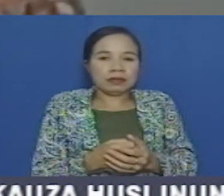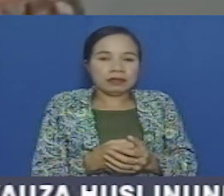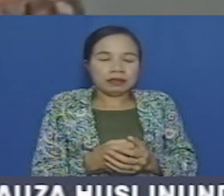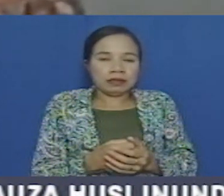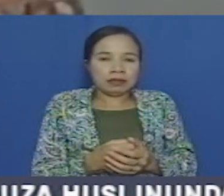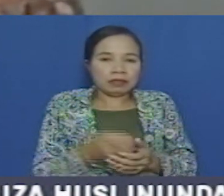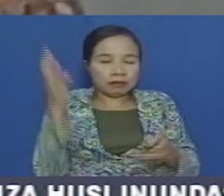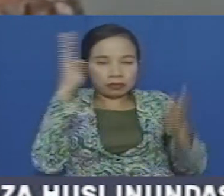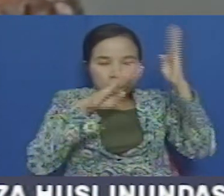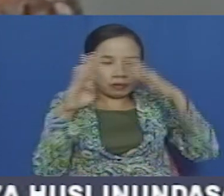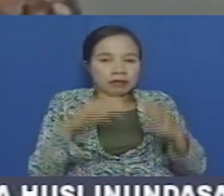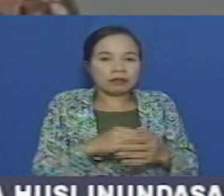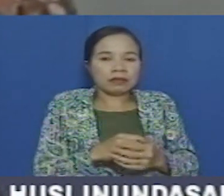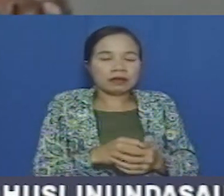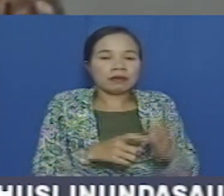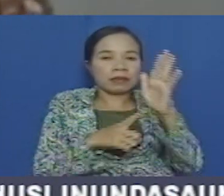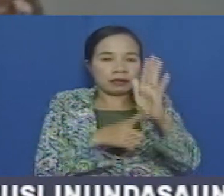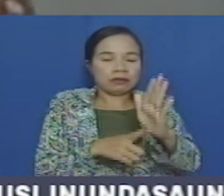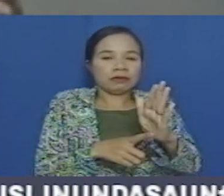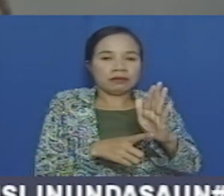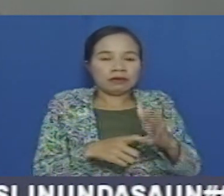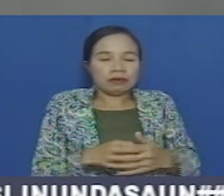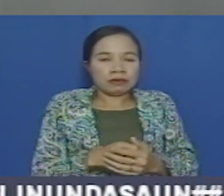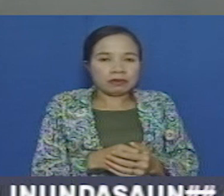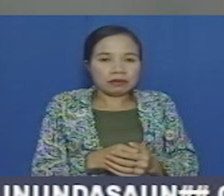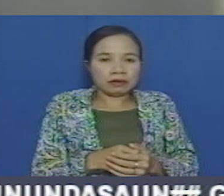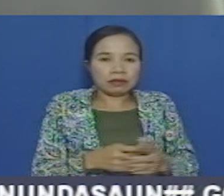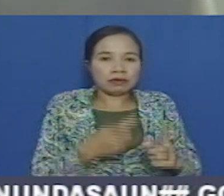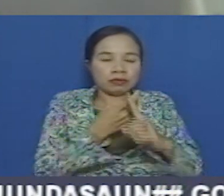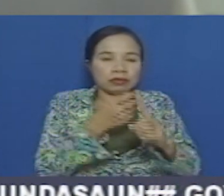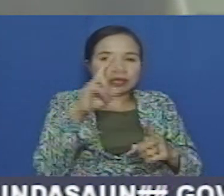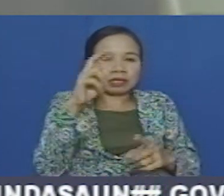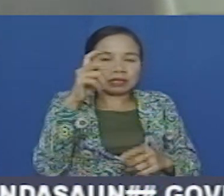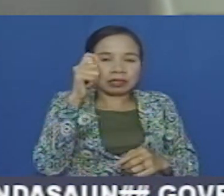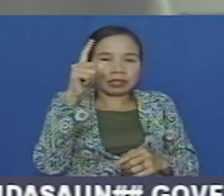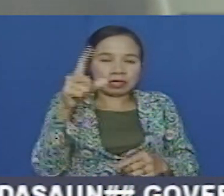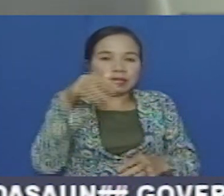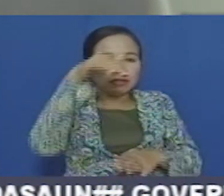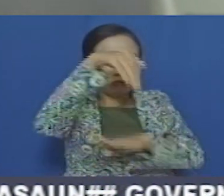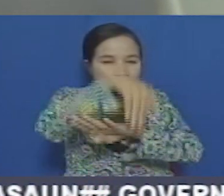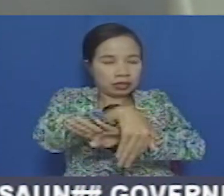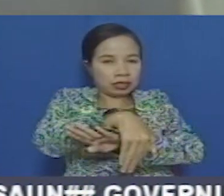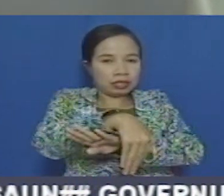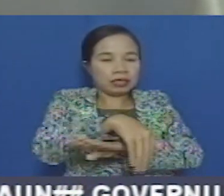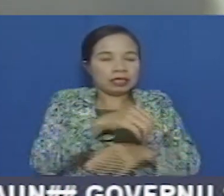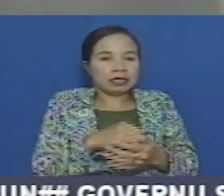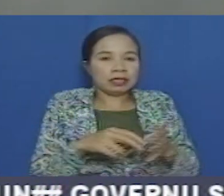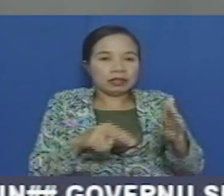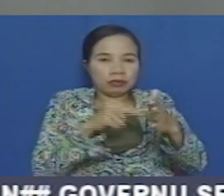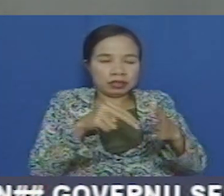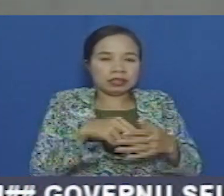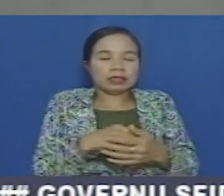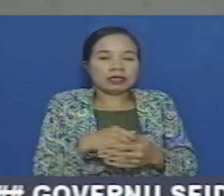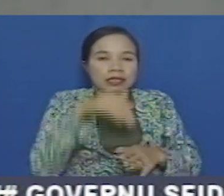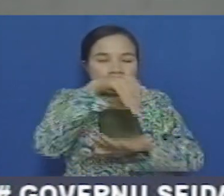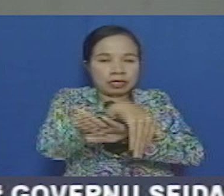asunto ida nebe mak publika ona husi RTTL hodikalam iha notisia hodikalam ini